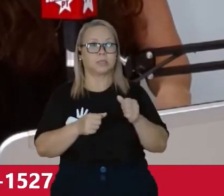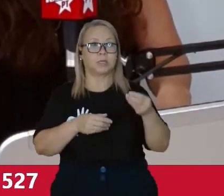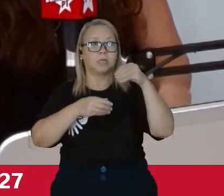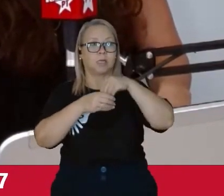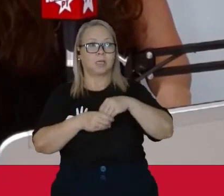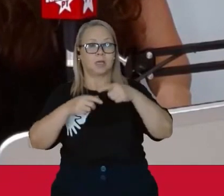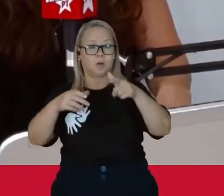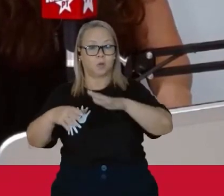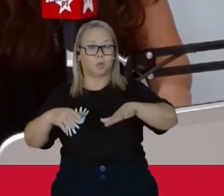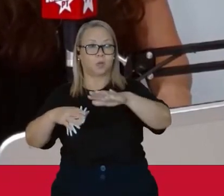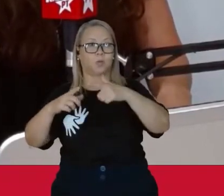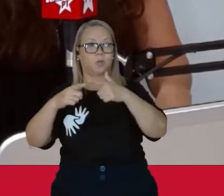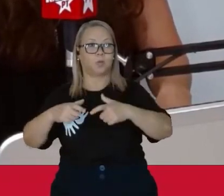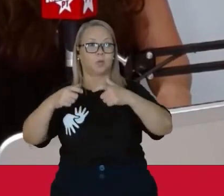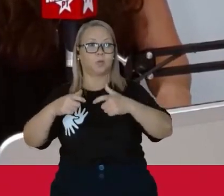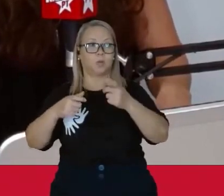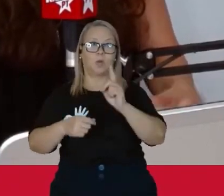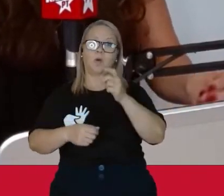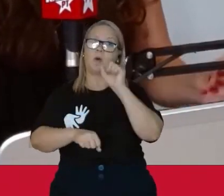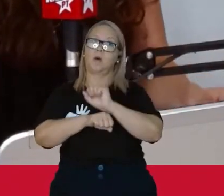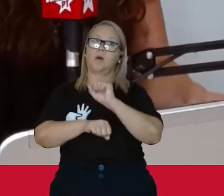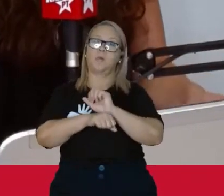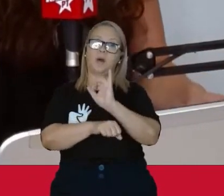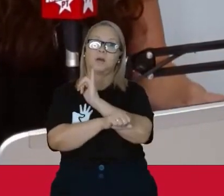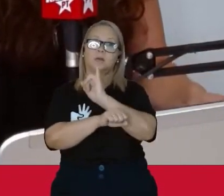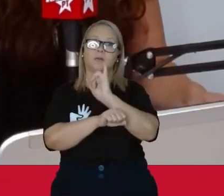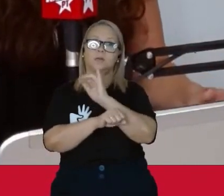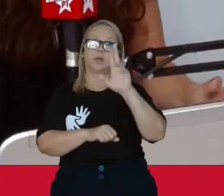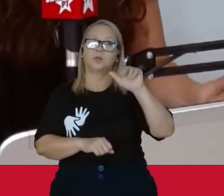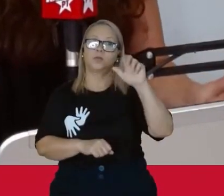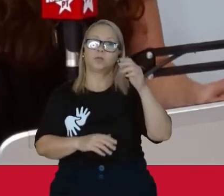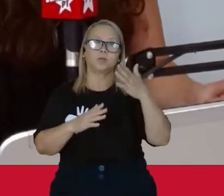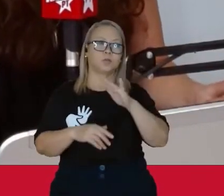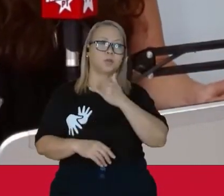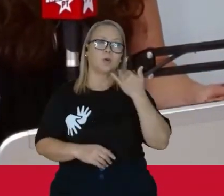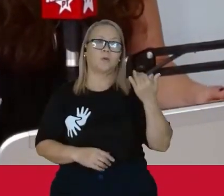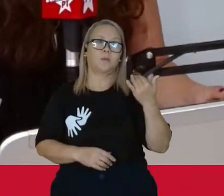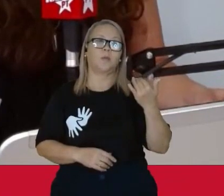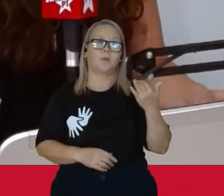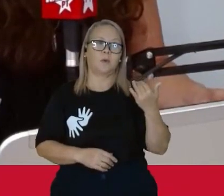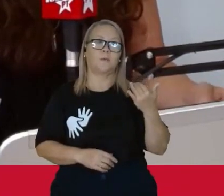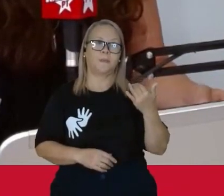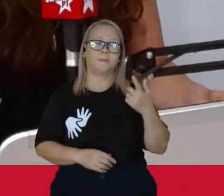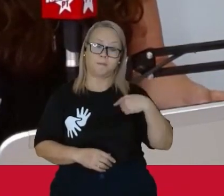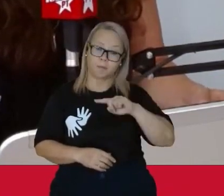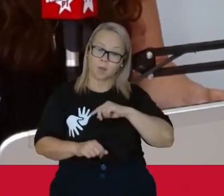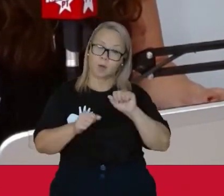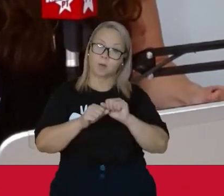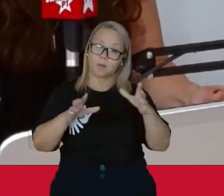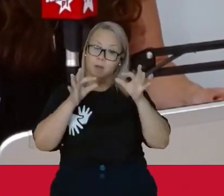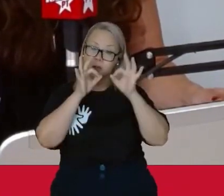outros terrenos, né? Tá vendo? Eles não param. A estratégia deles nunca morre. Então, do lado de cá, a gente exato. também tem que